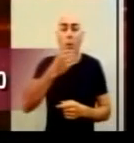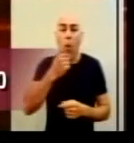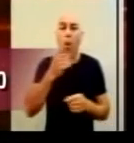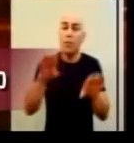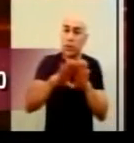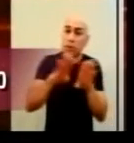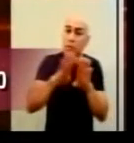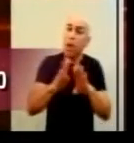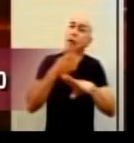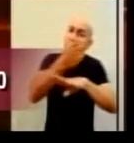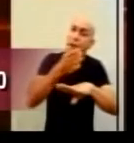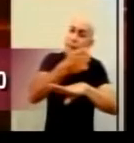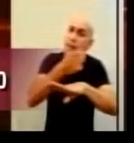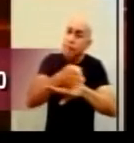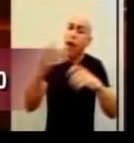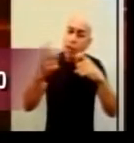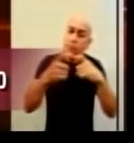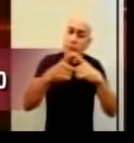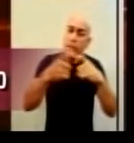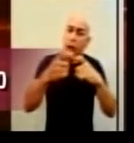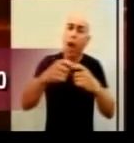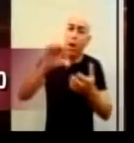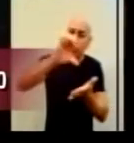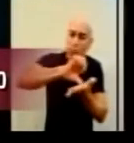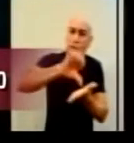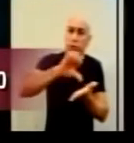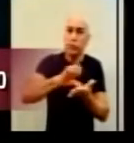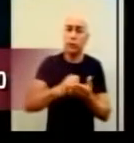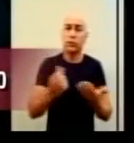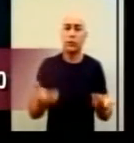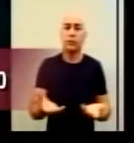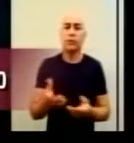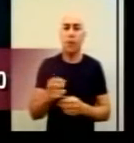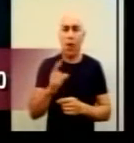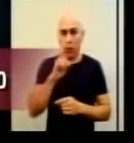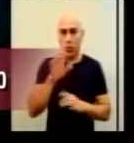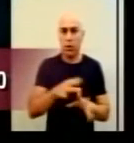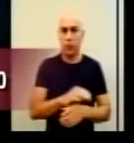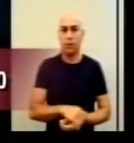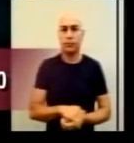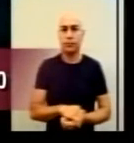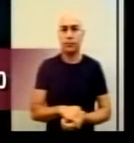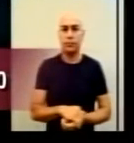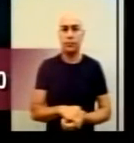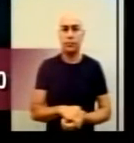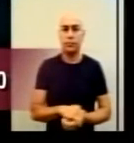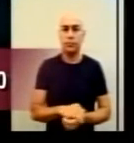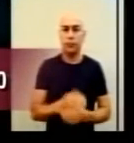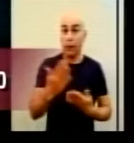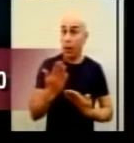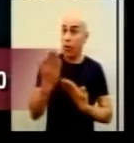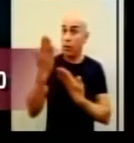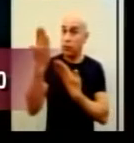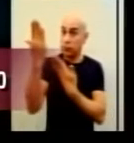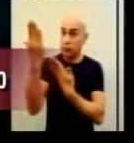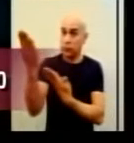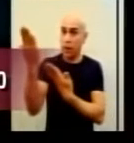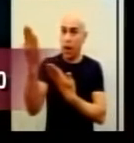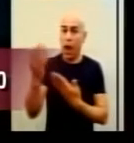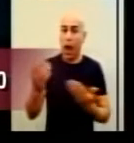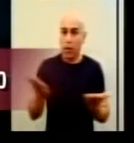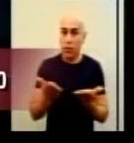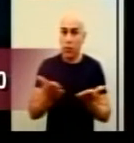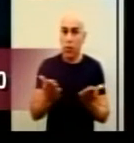essa prática de buscar o serviço de saúde de forma preventiva. Próximo. Então, o slide falando sobre os casos